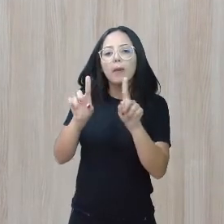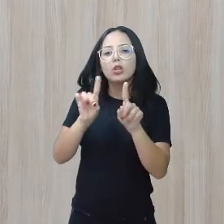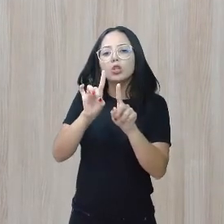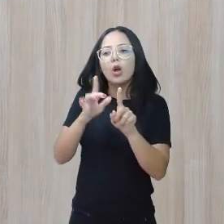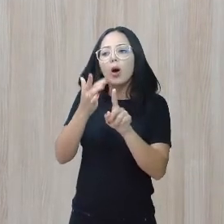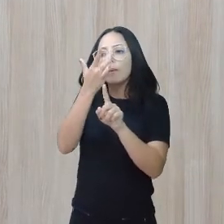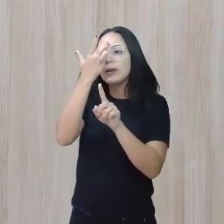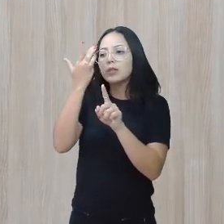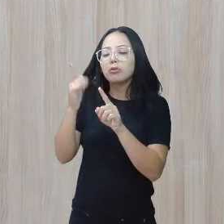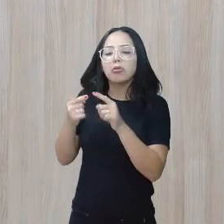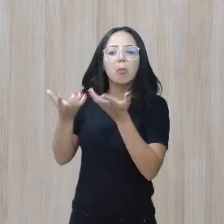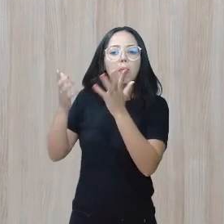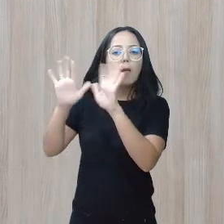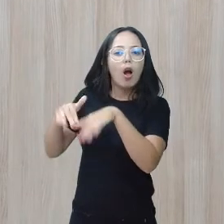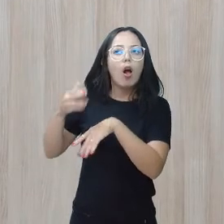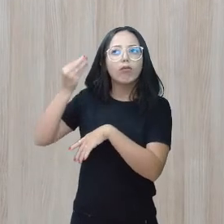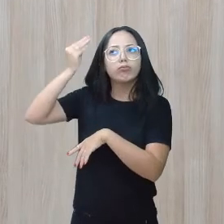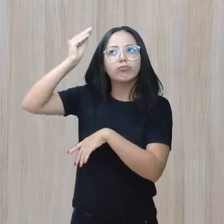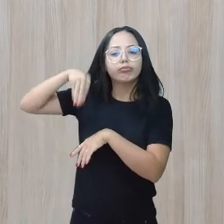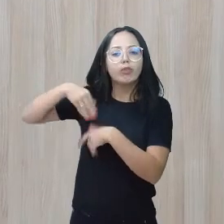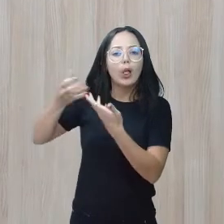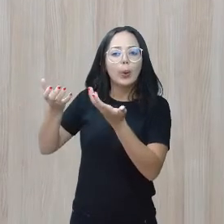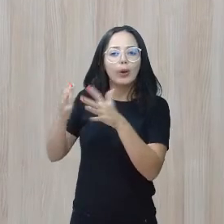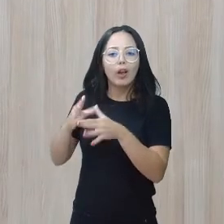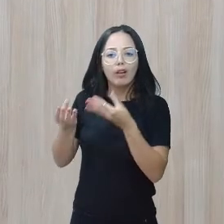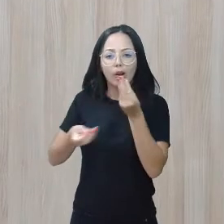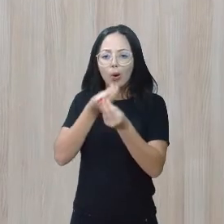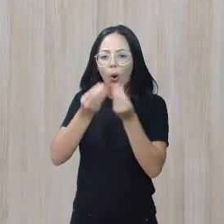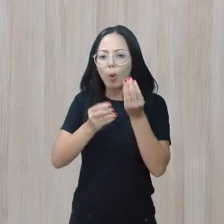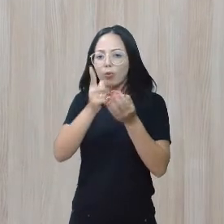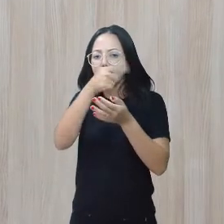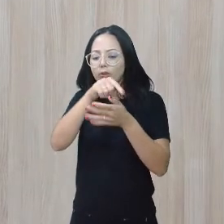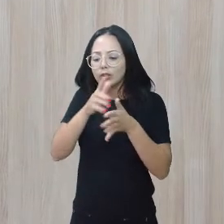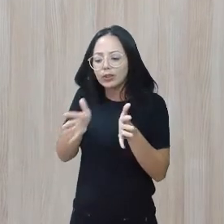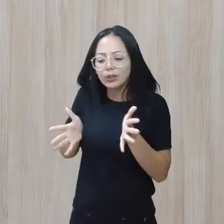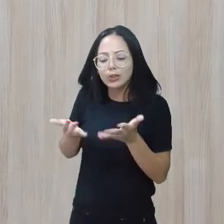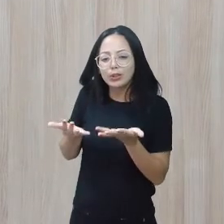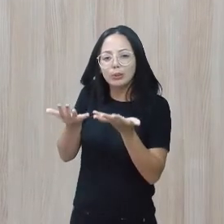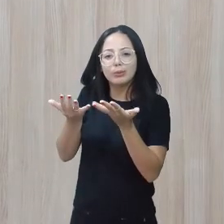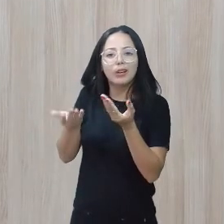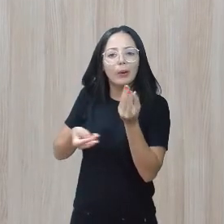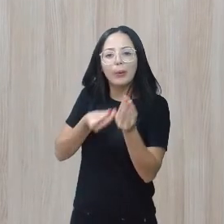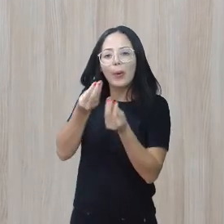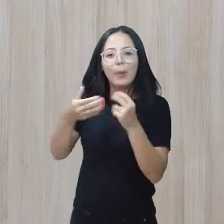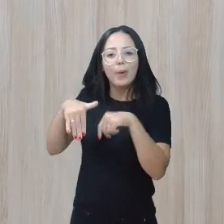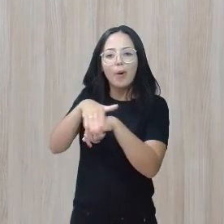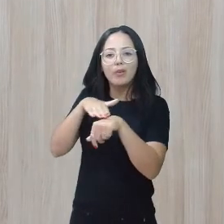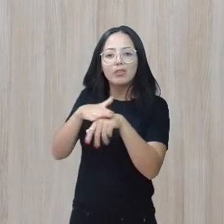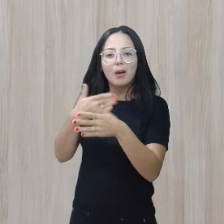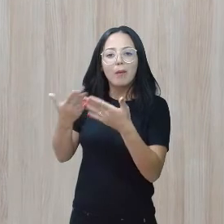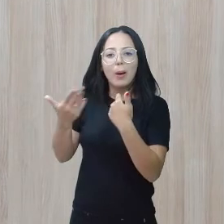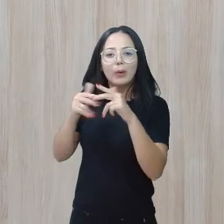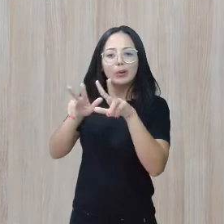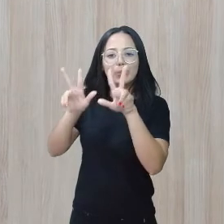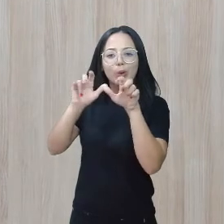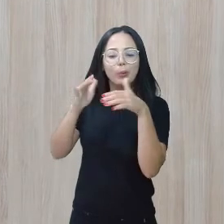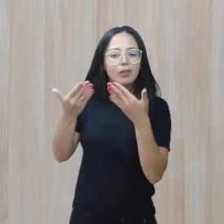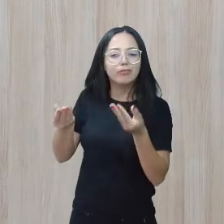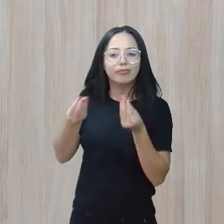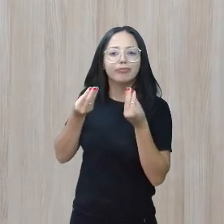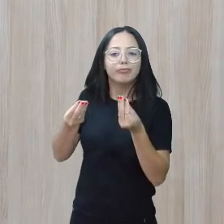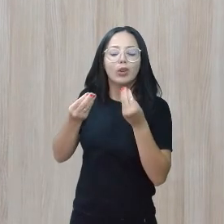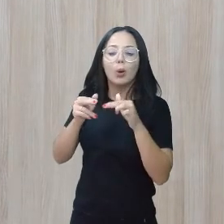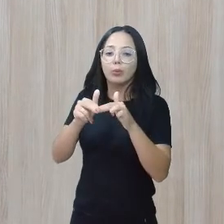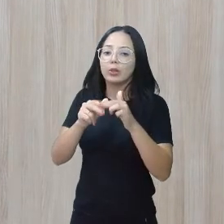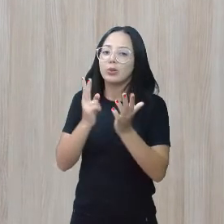de pessoas que não estão nem aí para isso. Como é que vocês vão se estimular e conversar sobre esses temas. Então, é